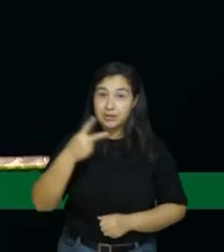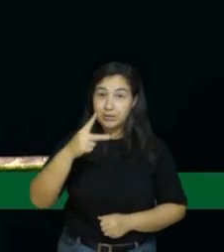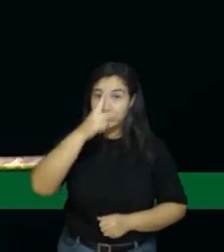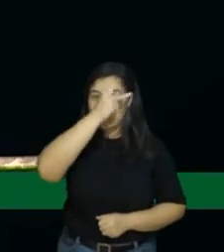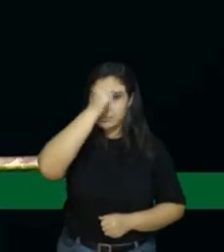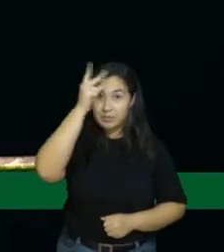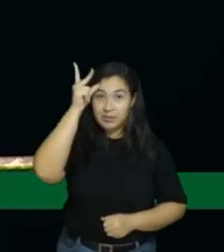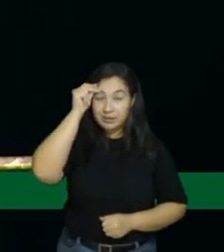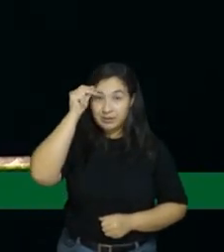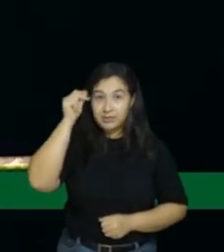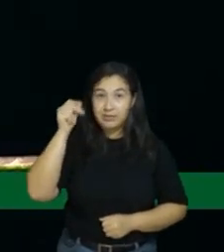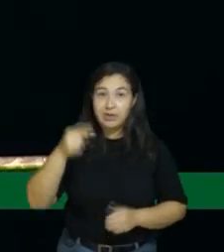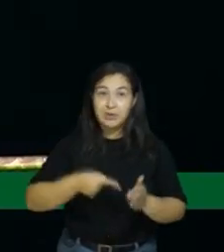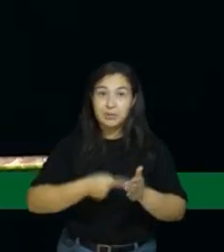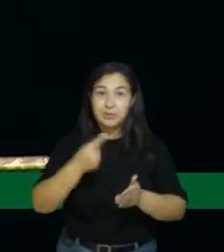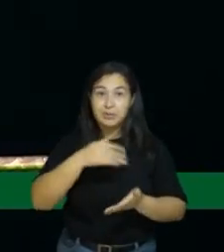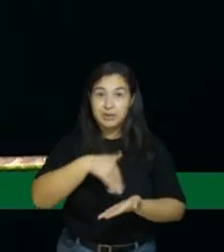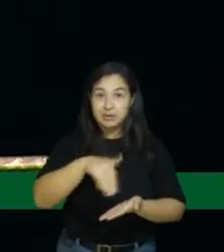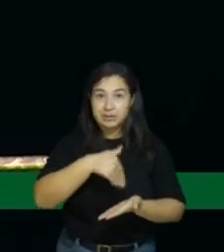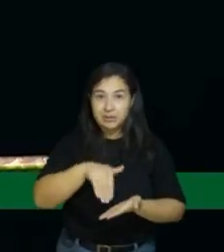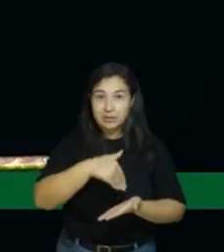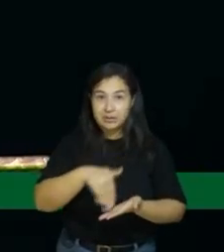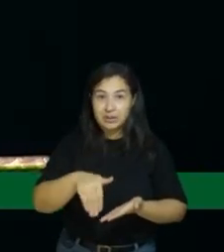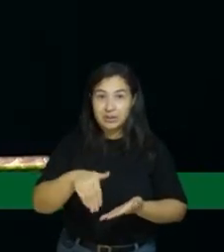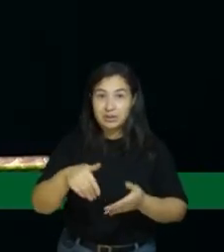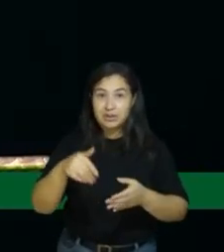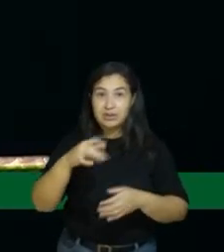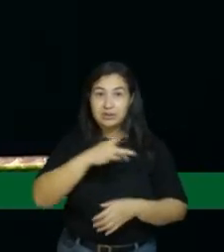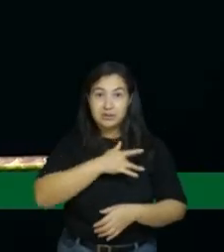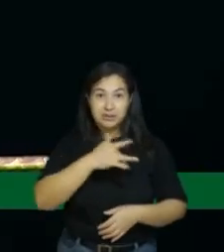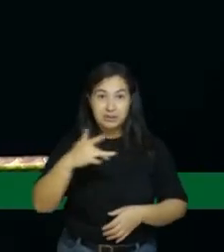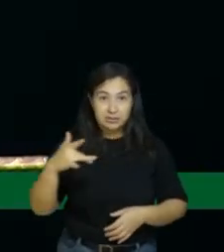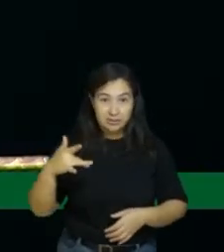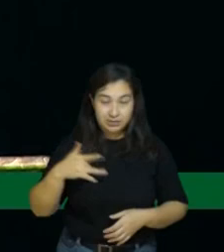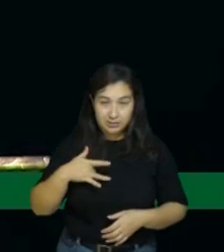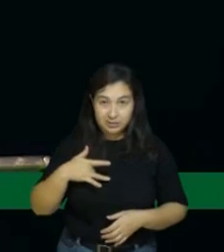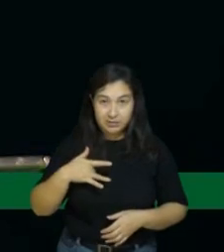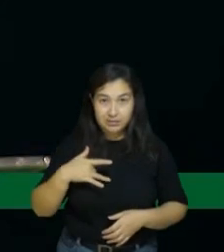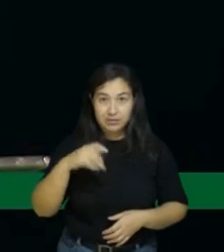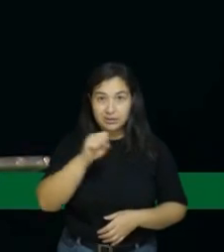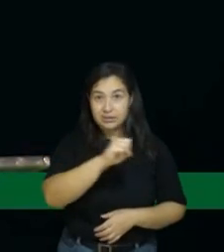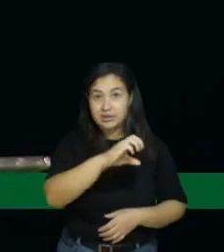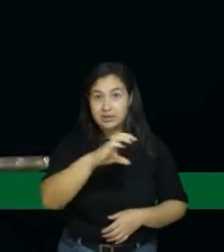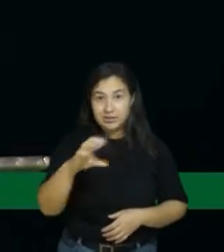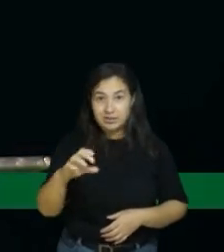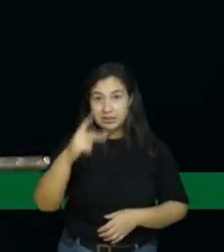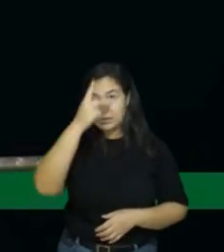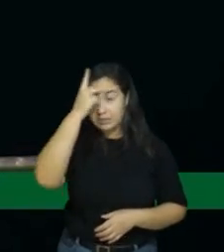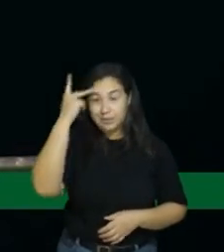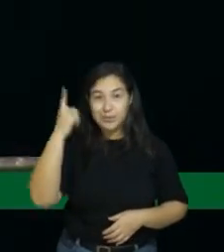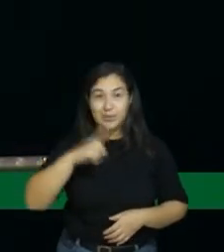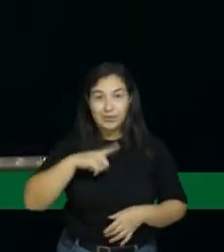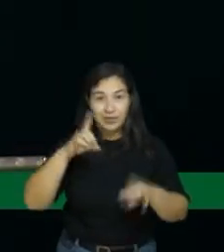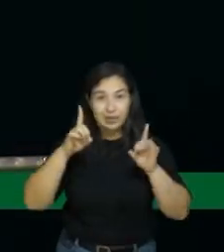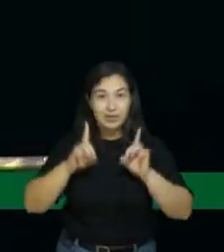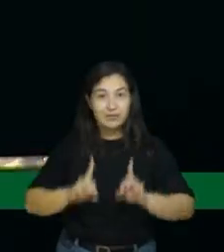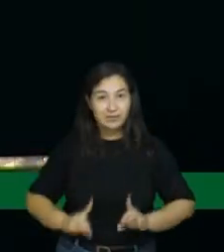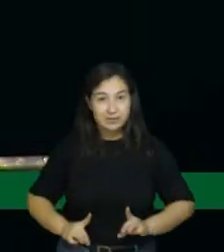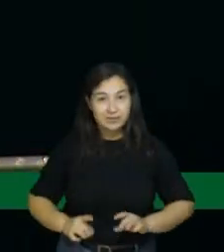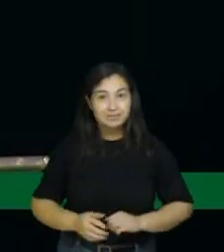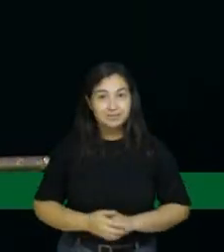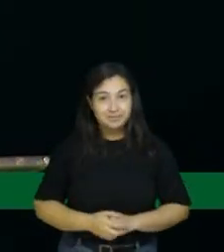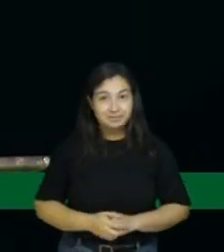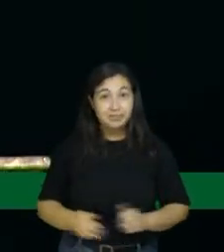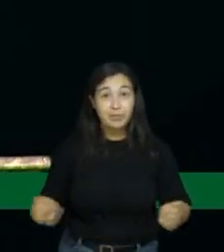Mário a primeira Secretaria de Santa Catarina da pessoa com deficiência que tem que trabalhar Presidente Maria Helena em